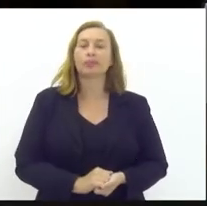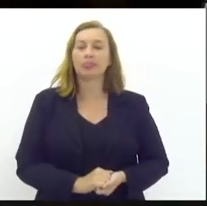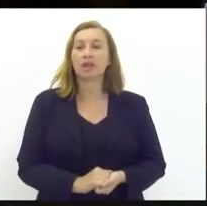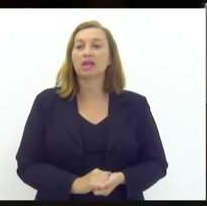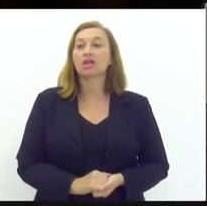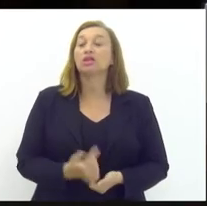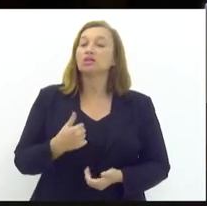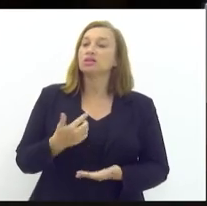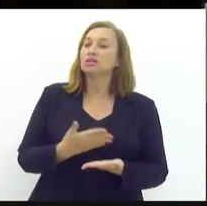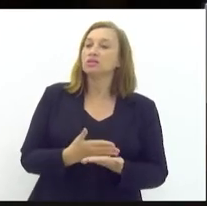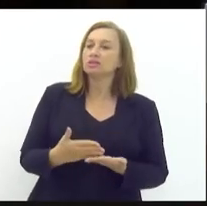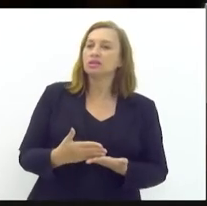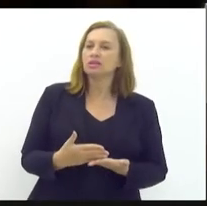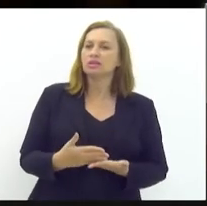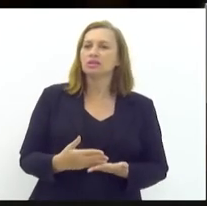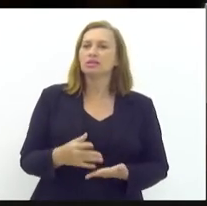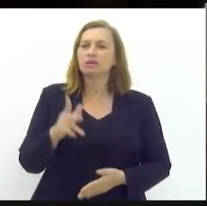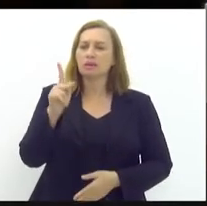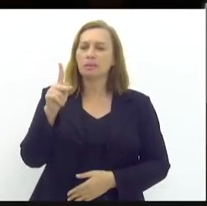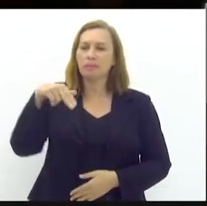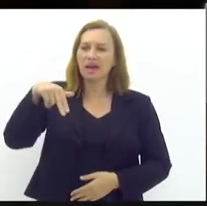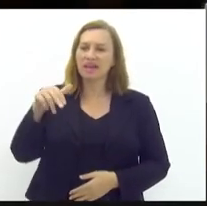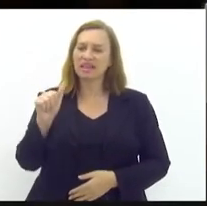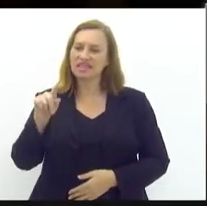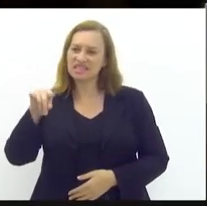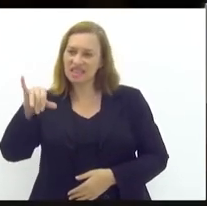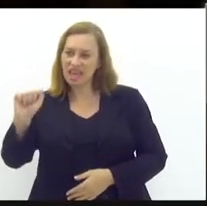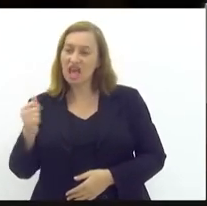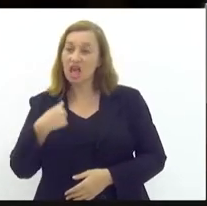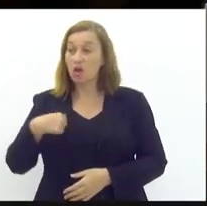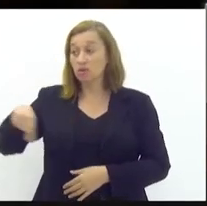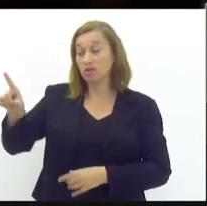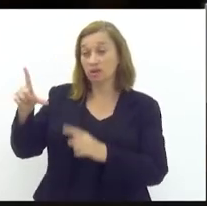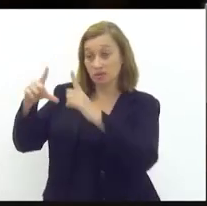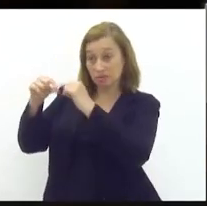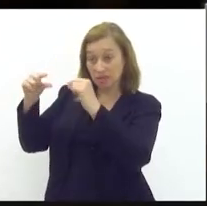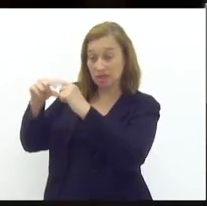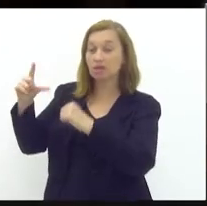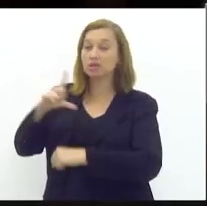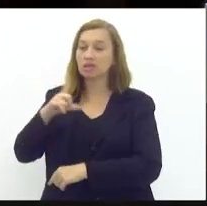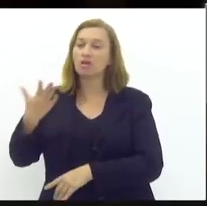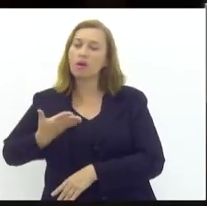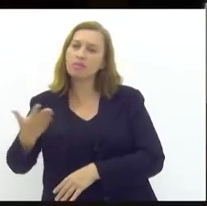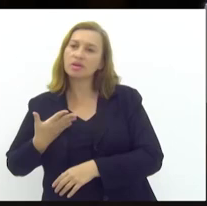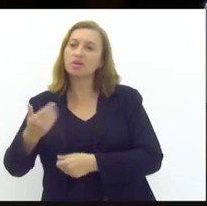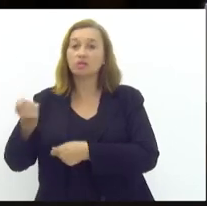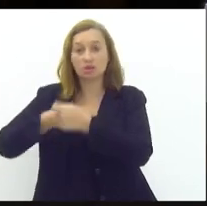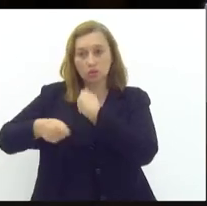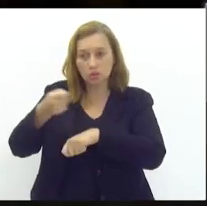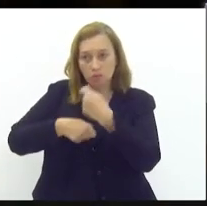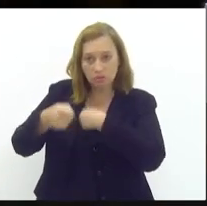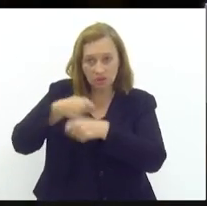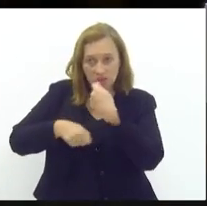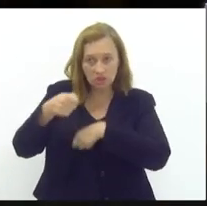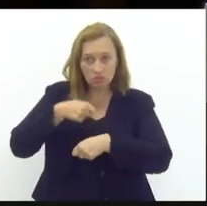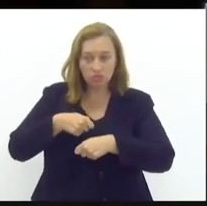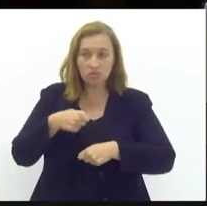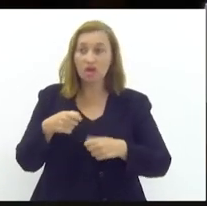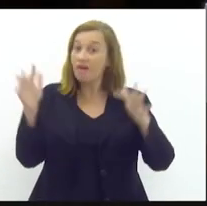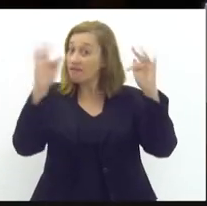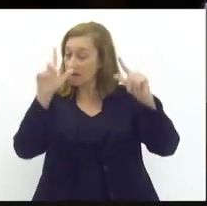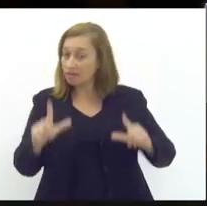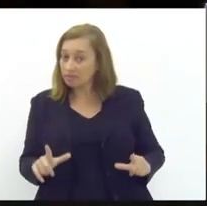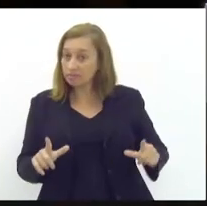mas eu começo com a panaceia porque eu tava em Brasília no dia que a reforma saiu eu tenho muitos amigos esses economistas atualmente no Ministério da Fazenda muito